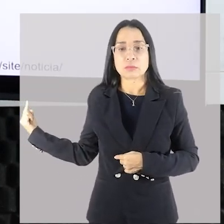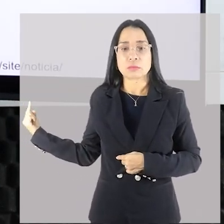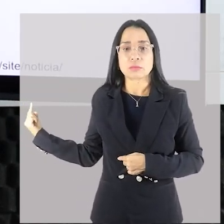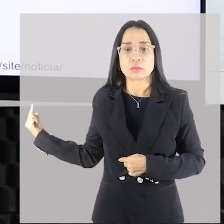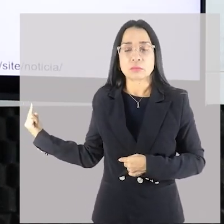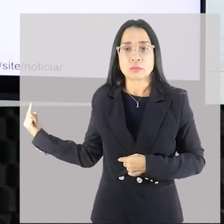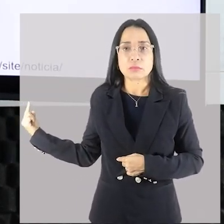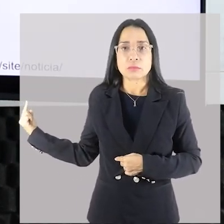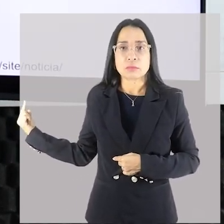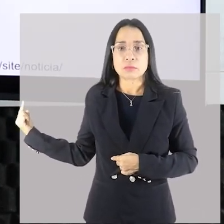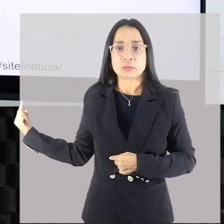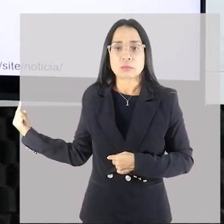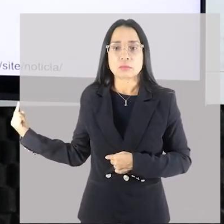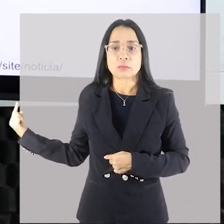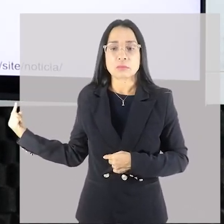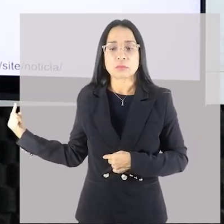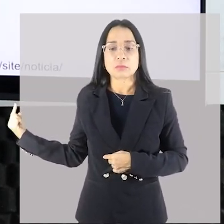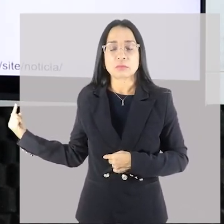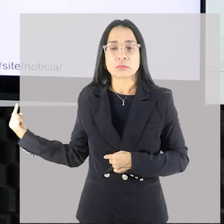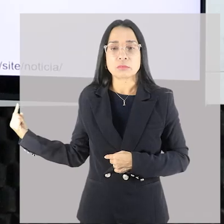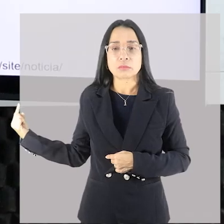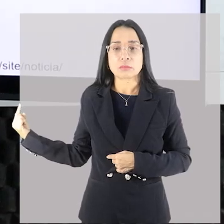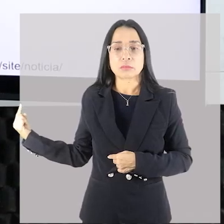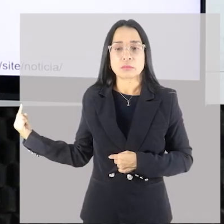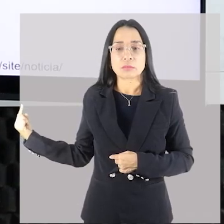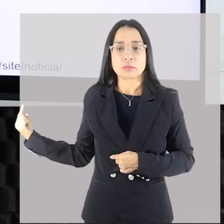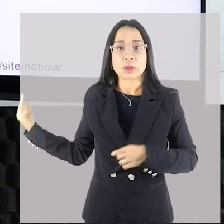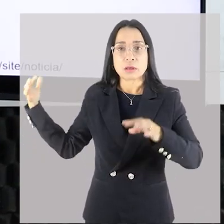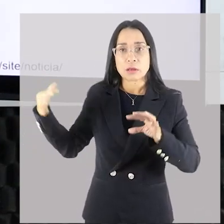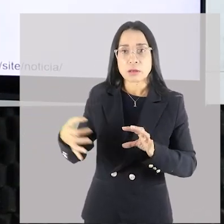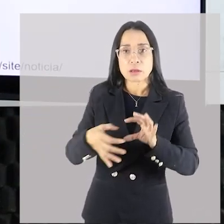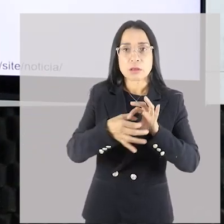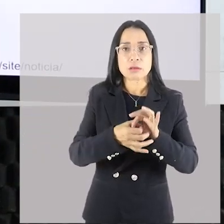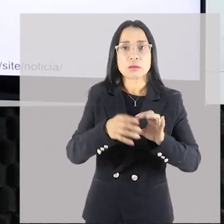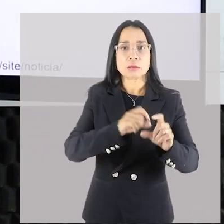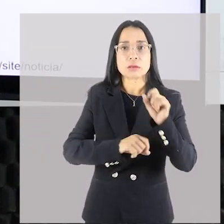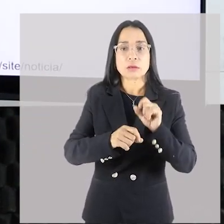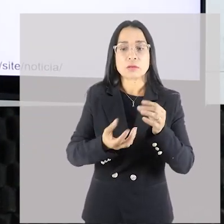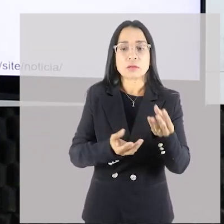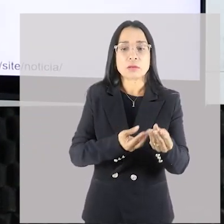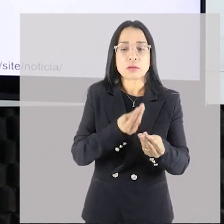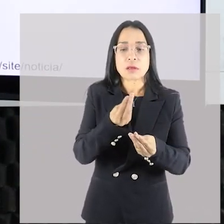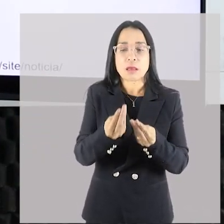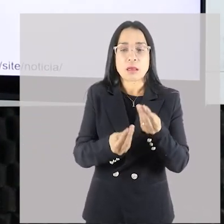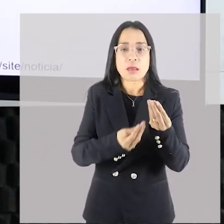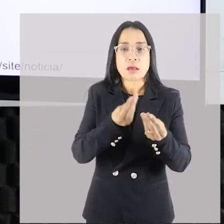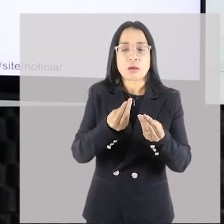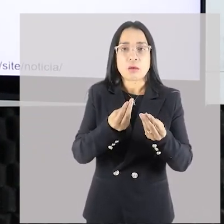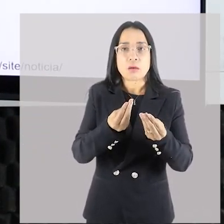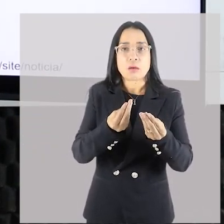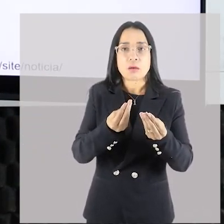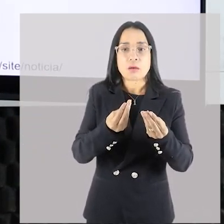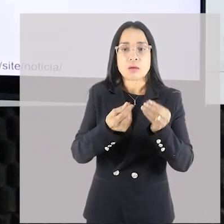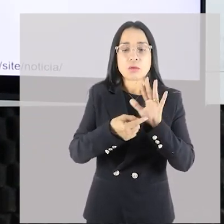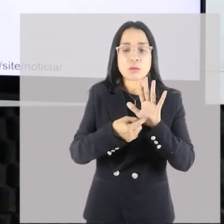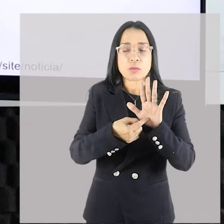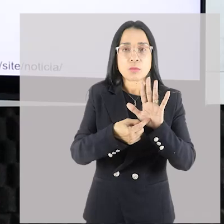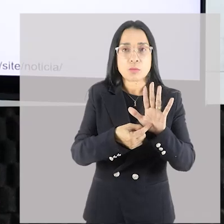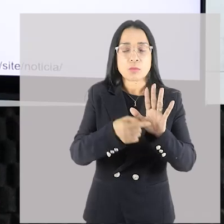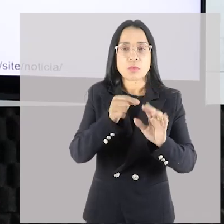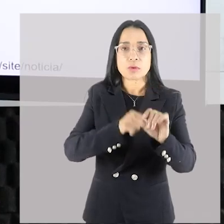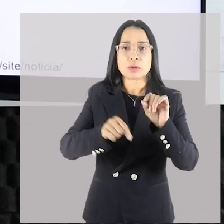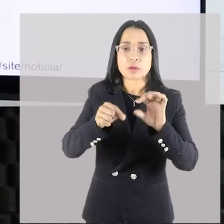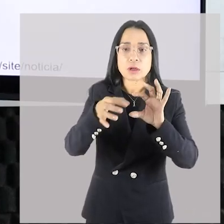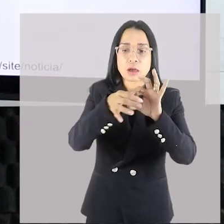a Oceania. E essa interligação entre eles é uma forma de mostrar a união entre